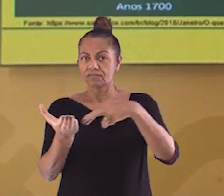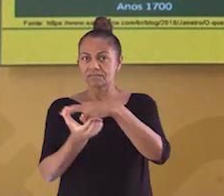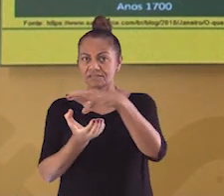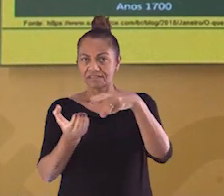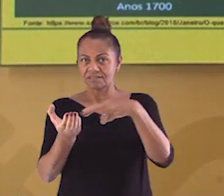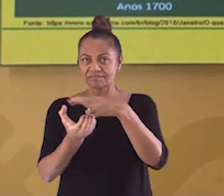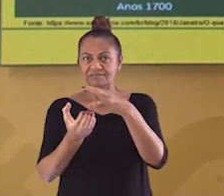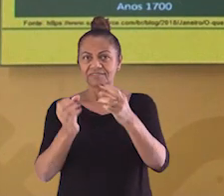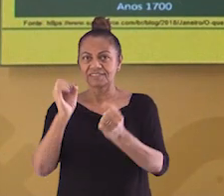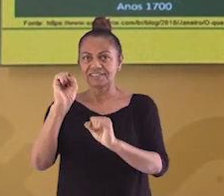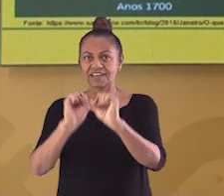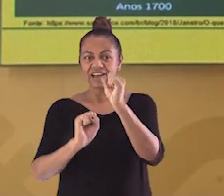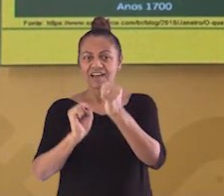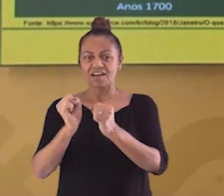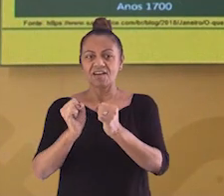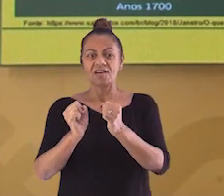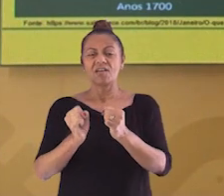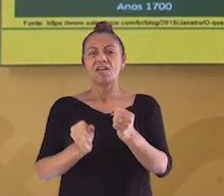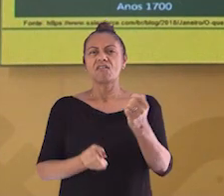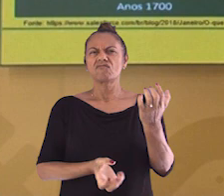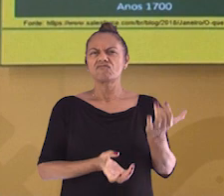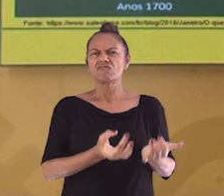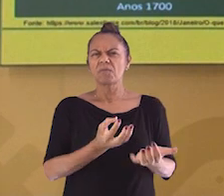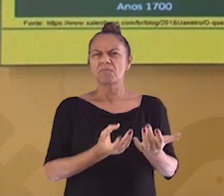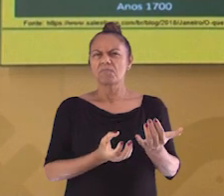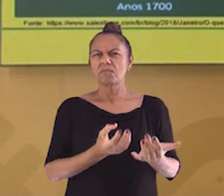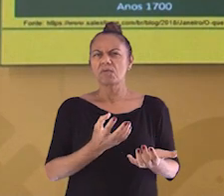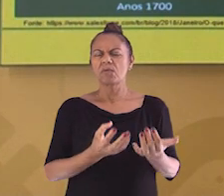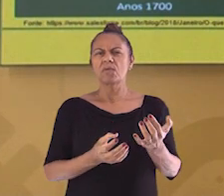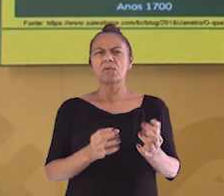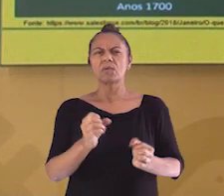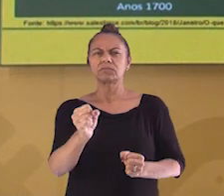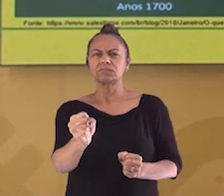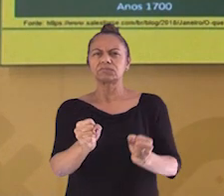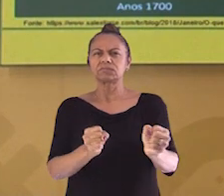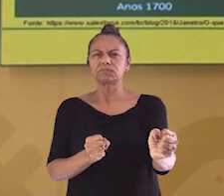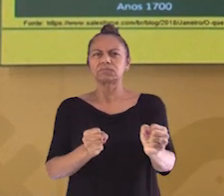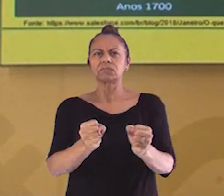máquina a vapor. O uso da máquina a vapor, grande mudança no mundo,